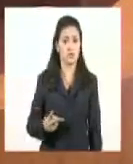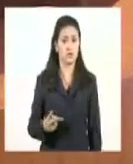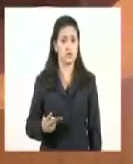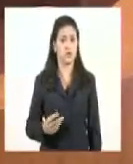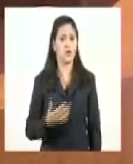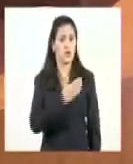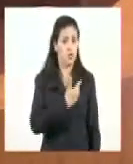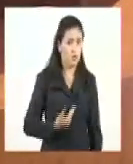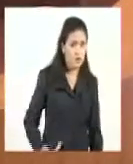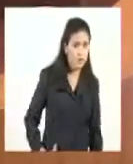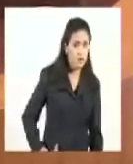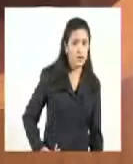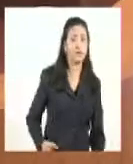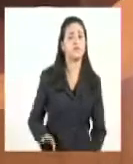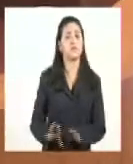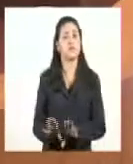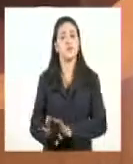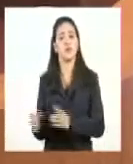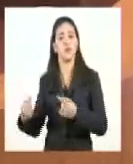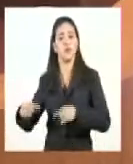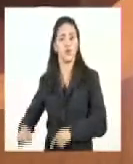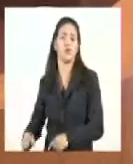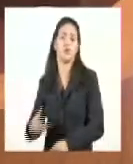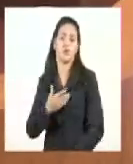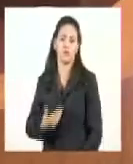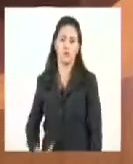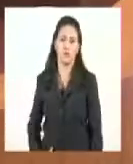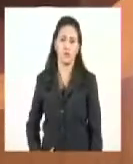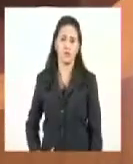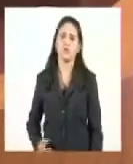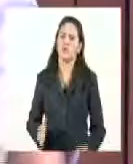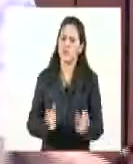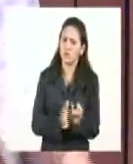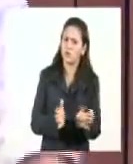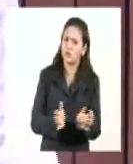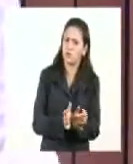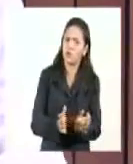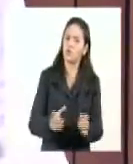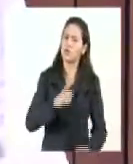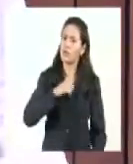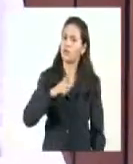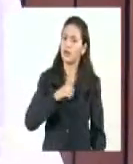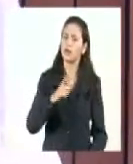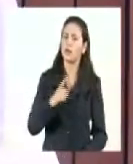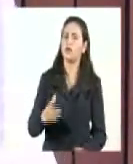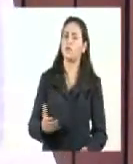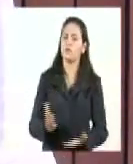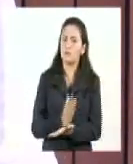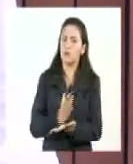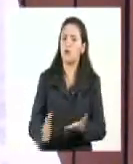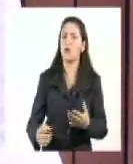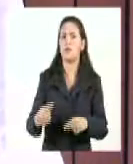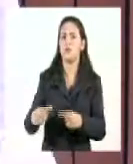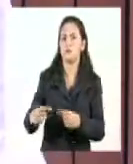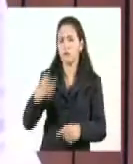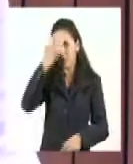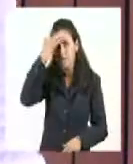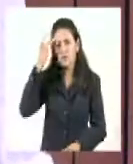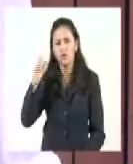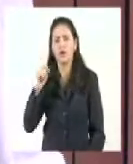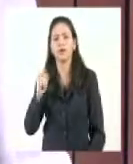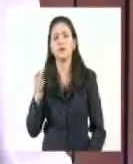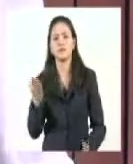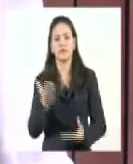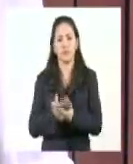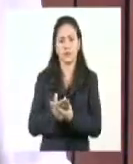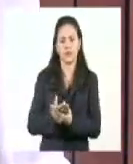Eu também tenho, nosso grupo também tem muitos políticos, deputado Otelino, que respondem a processos. E não estou dizendo que